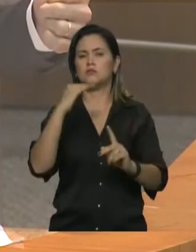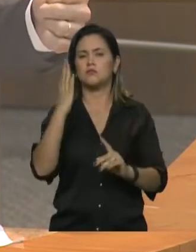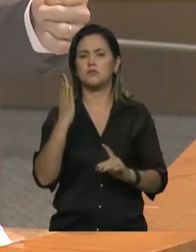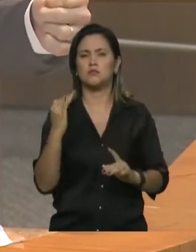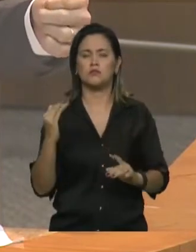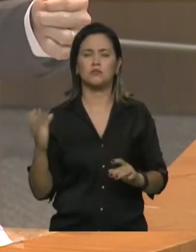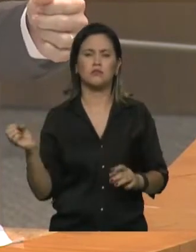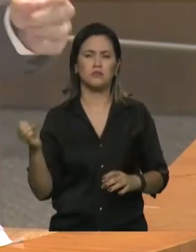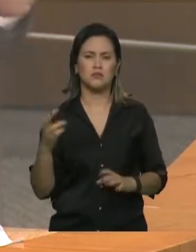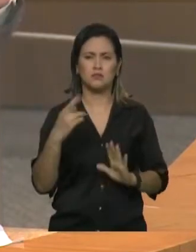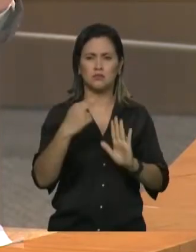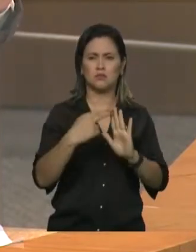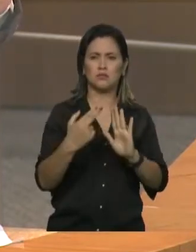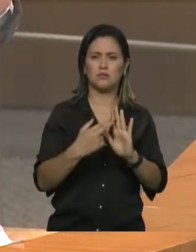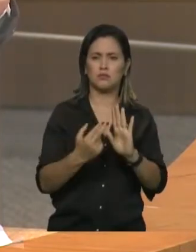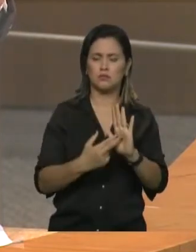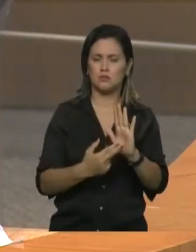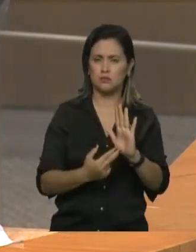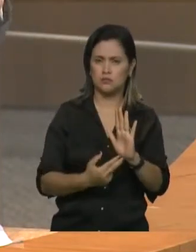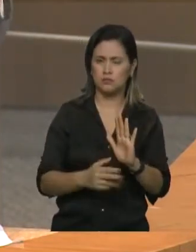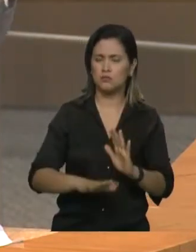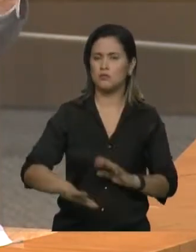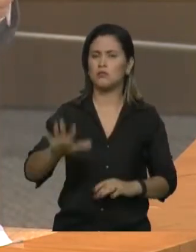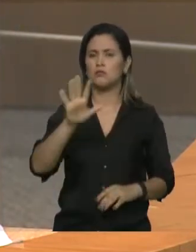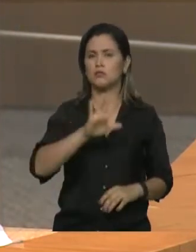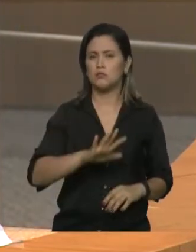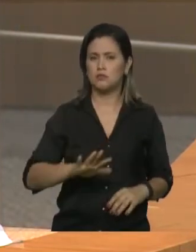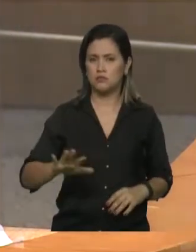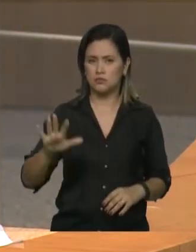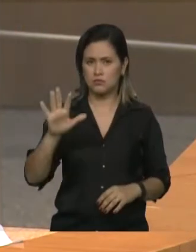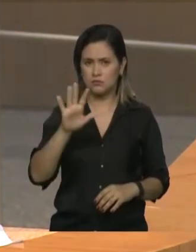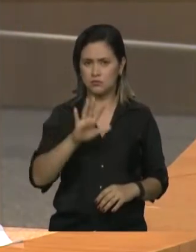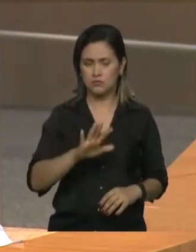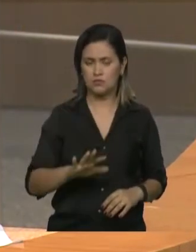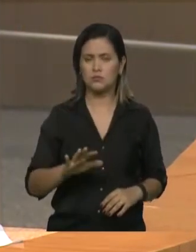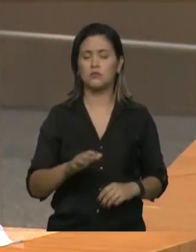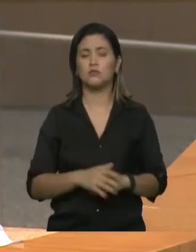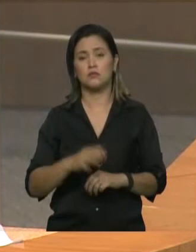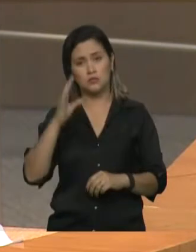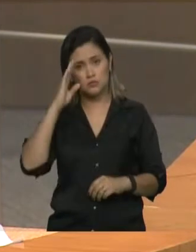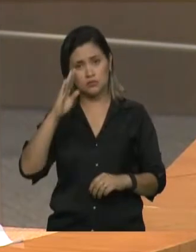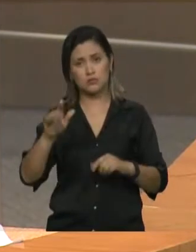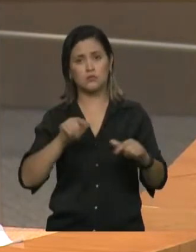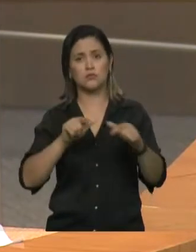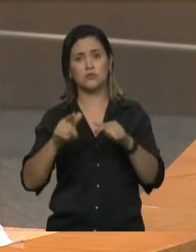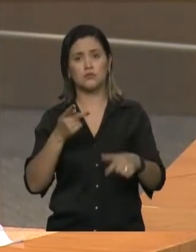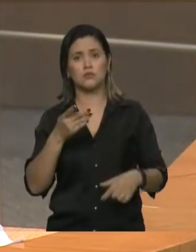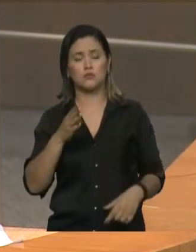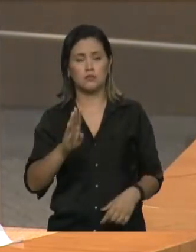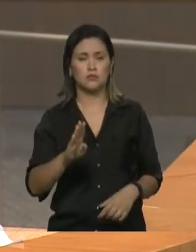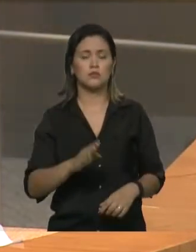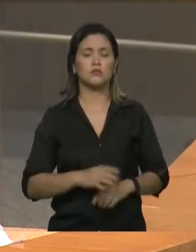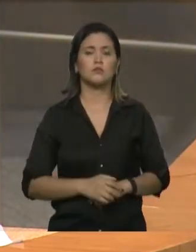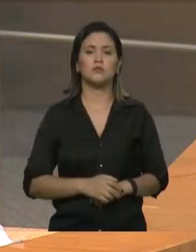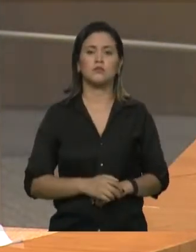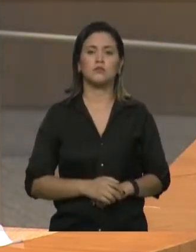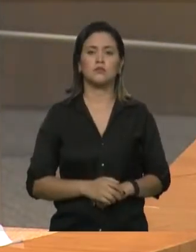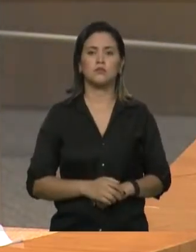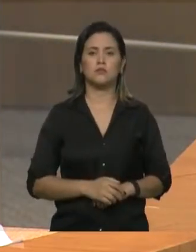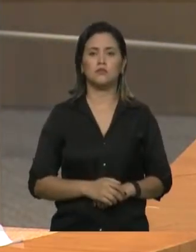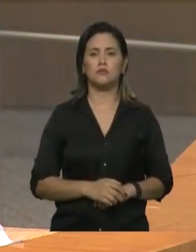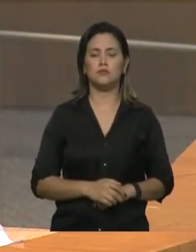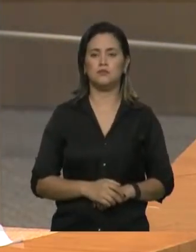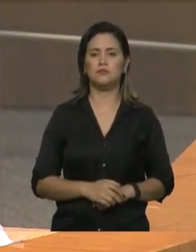da Previdência Social, bem como para o regime próprio relativo aos servidores públicos. Relativamente ao regime próprio da